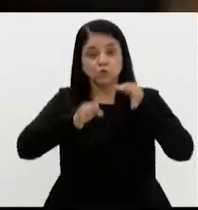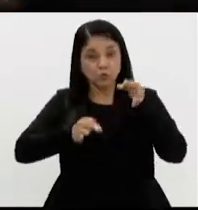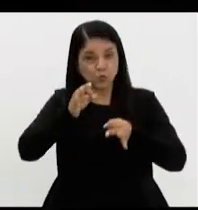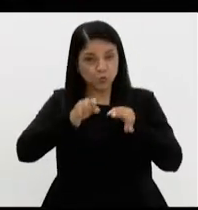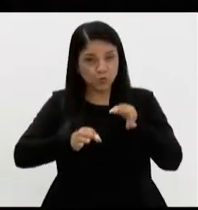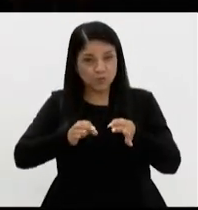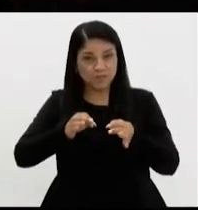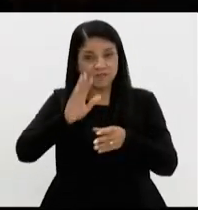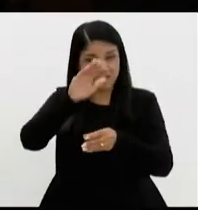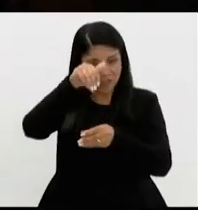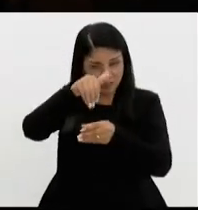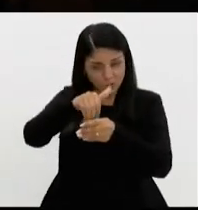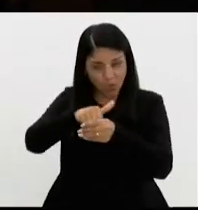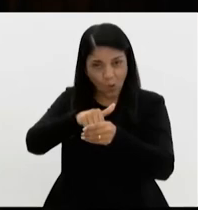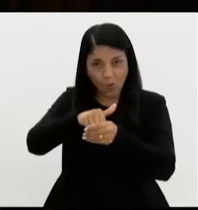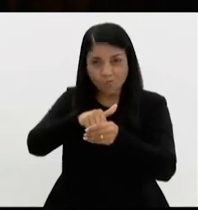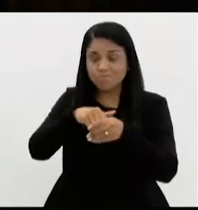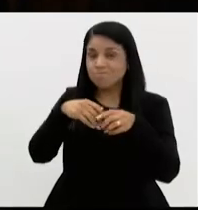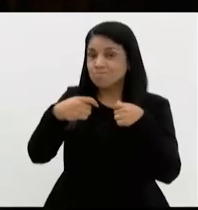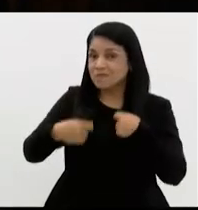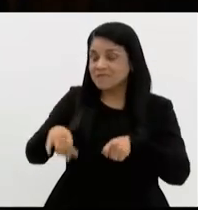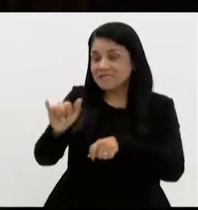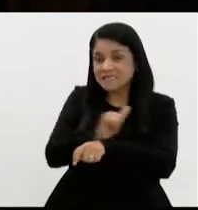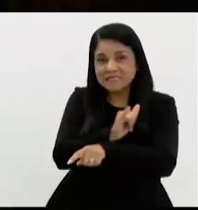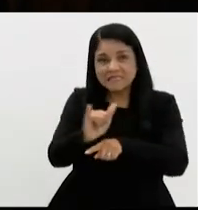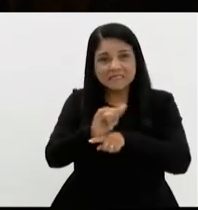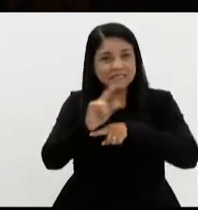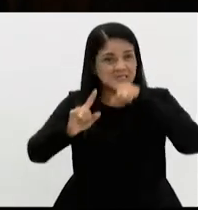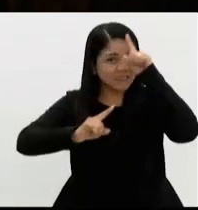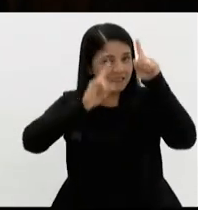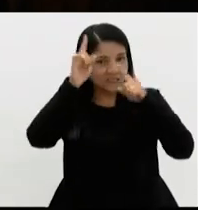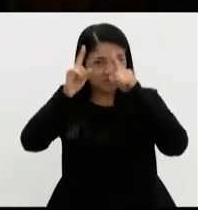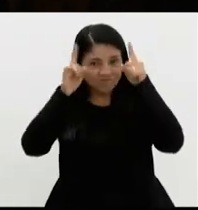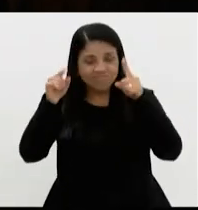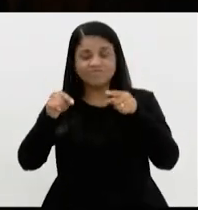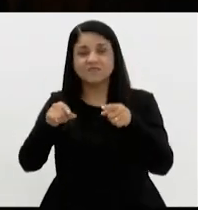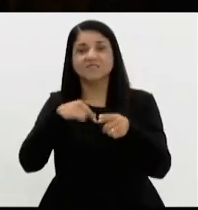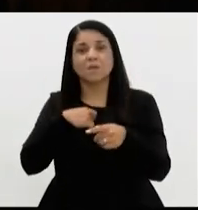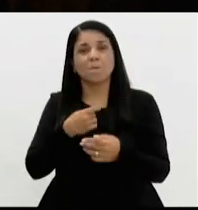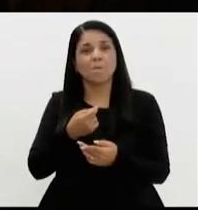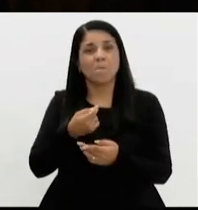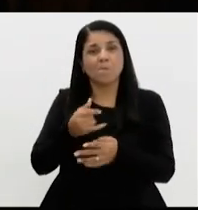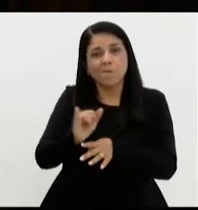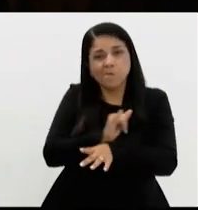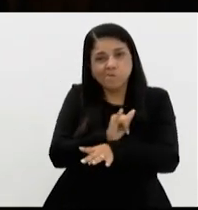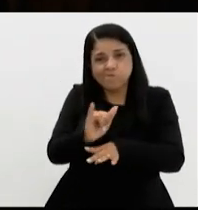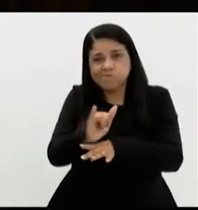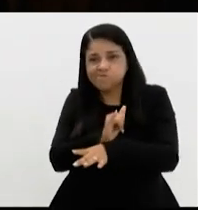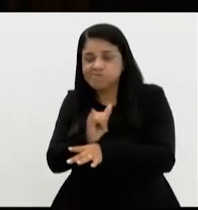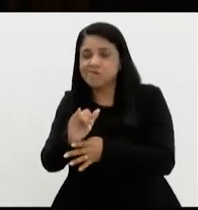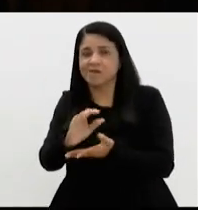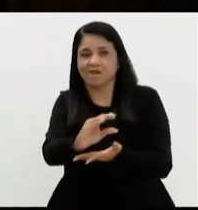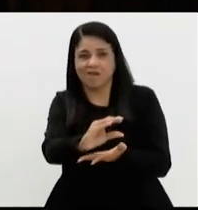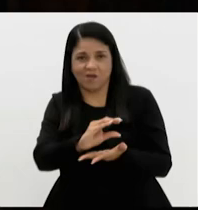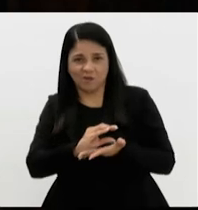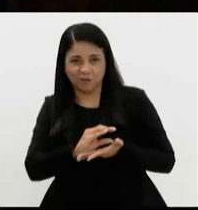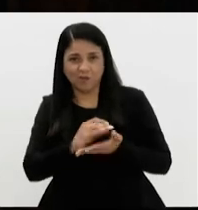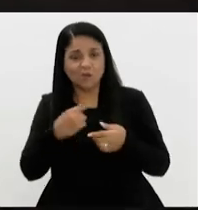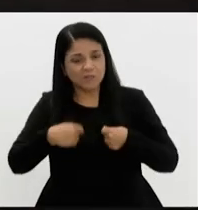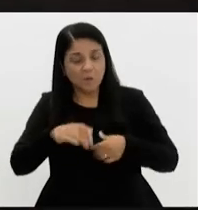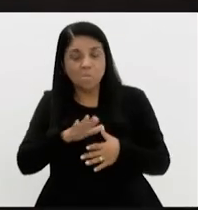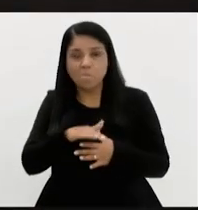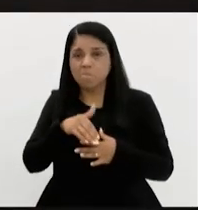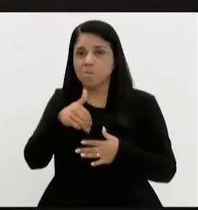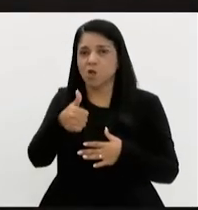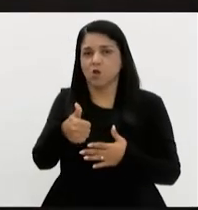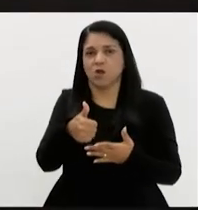muito criativo porque a justiça eleitoral é uma Justiça de Parc recursos ministra nós precisamos lutar para melhorar os